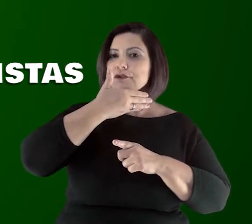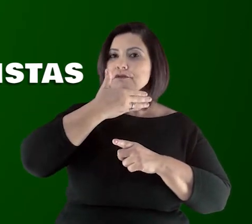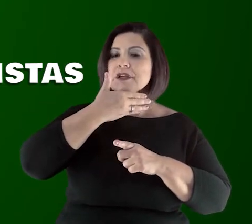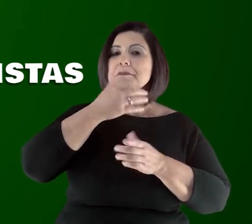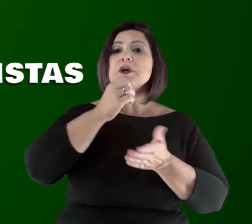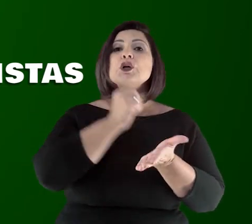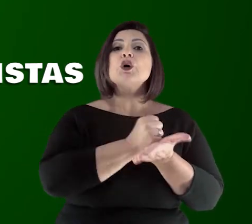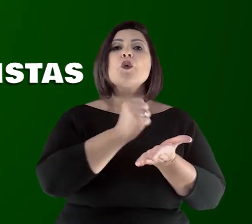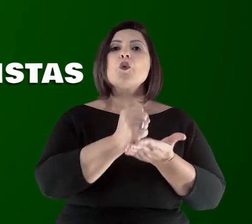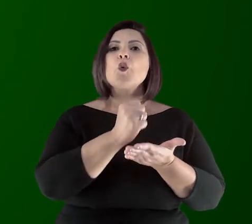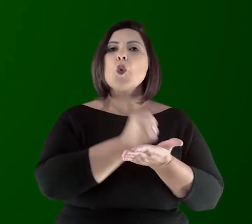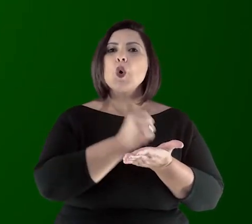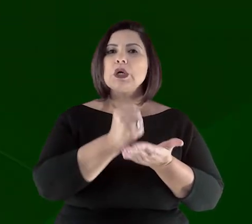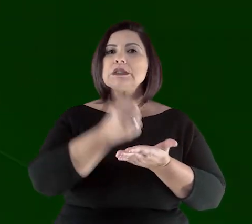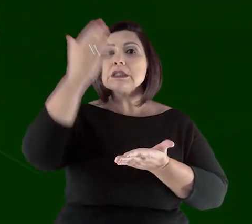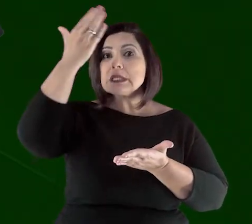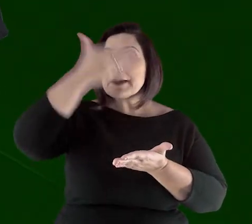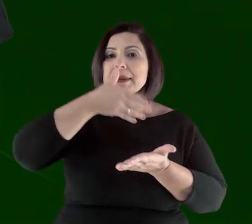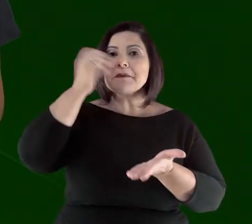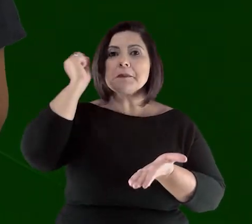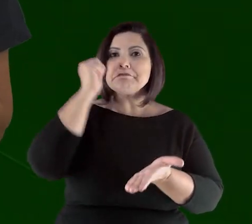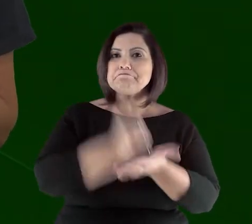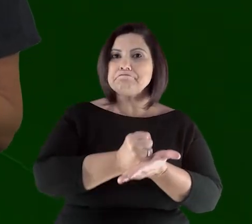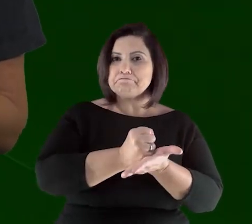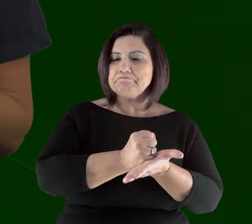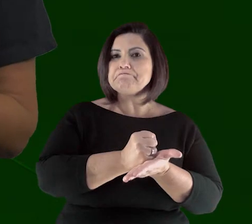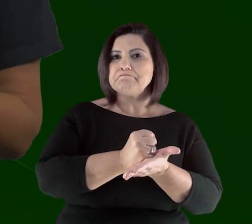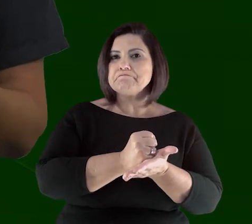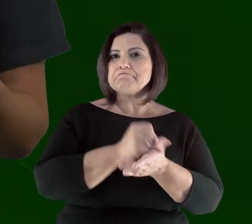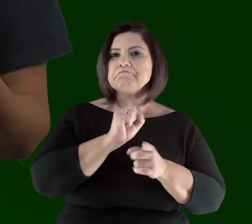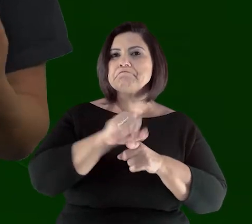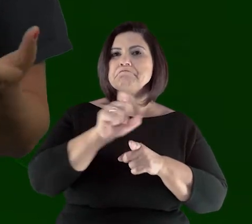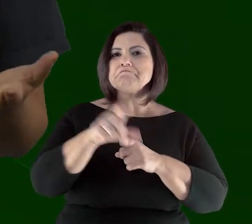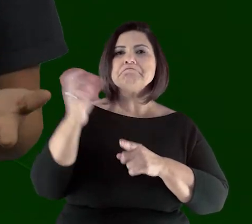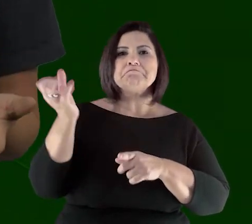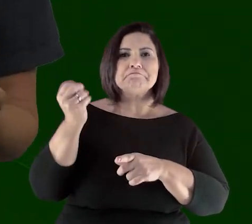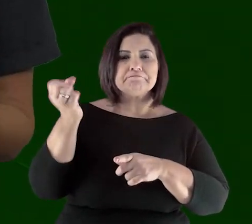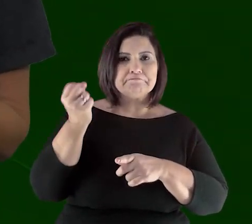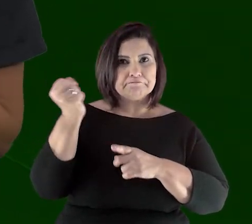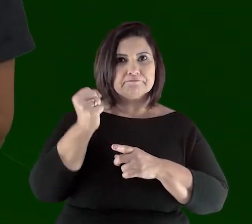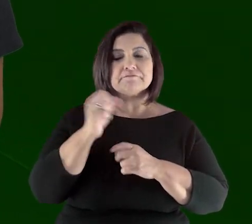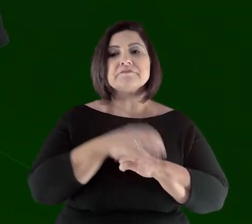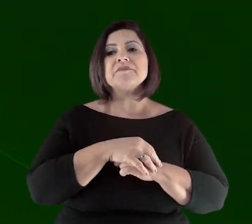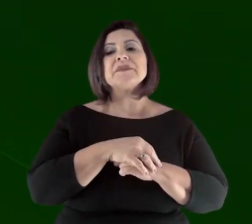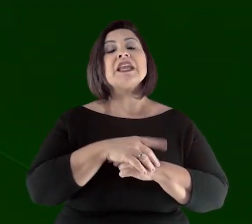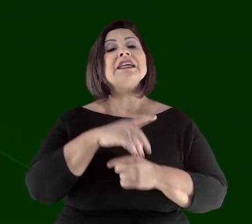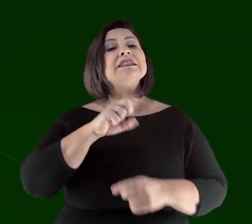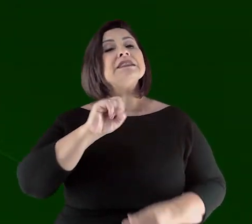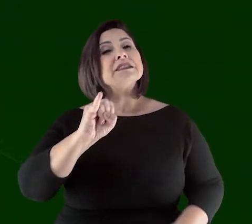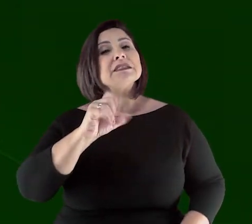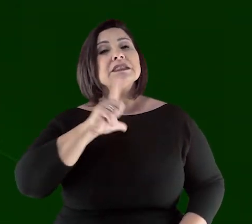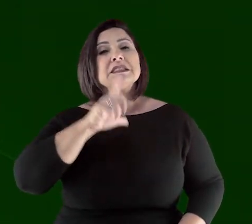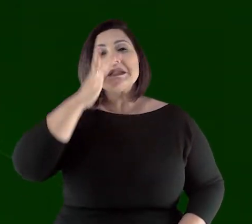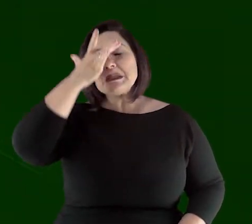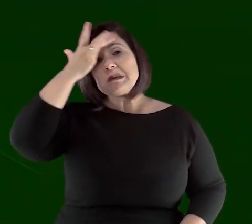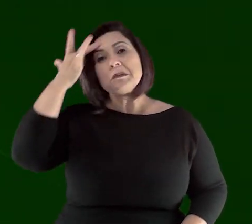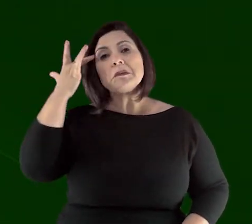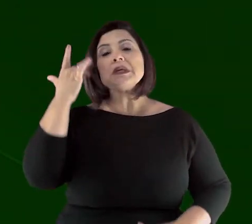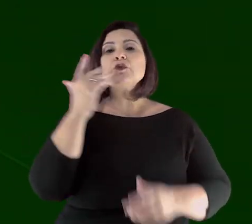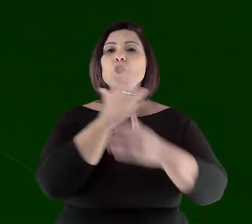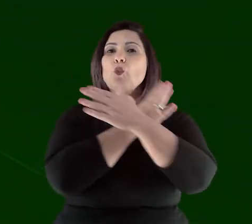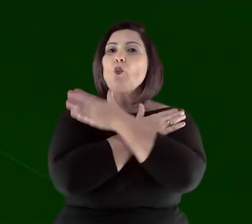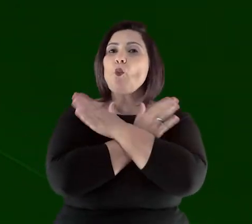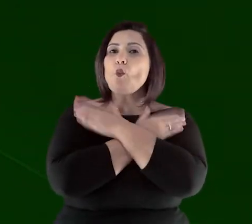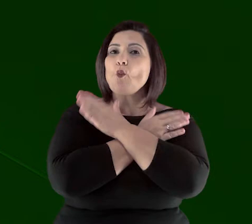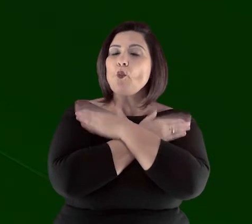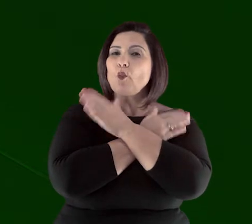de renda. Né? Então, por exemplo, tem pessoas que têm uma renda de aluguel de um imóvel, também pode